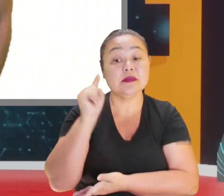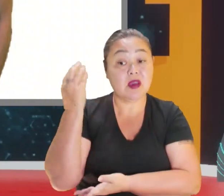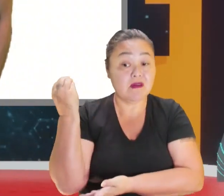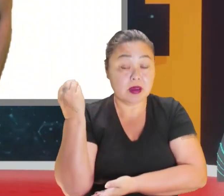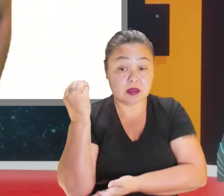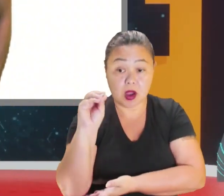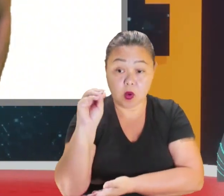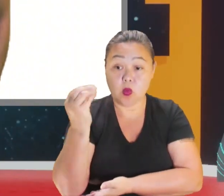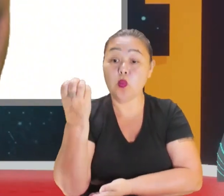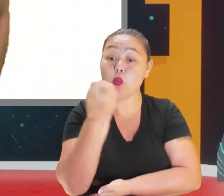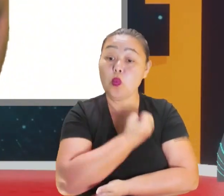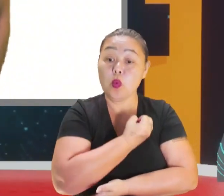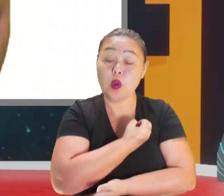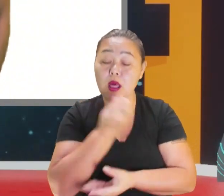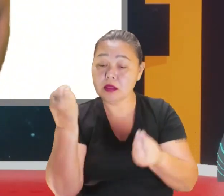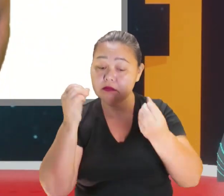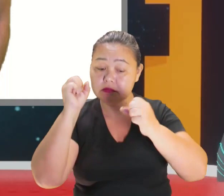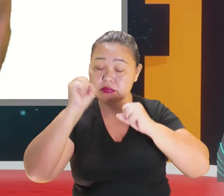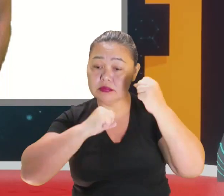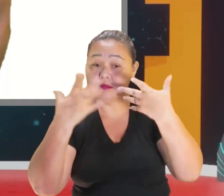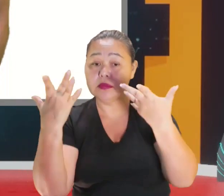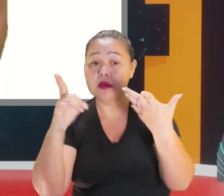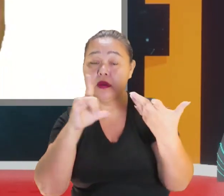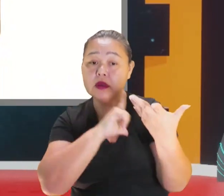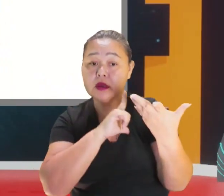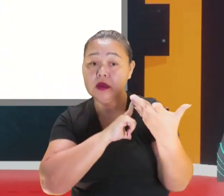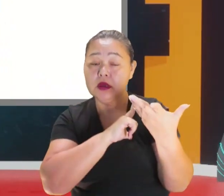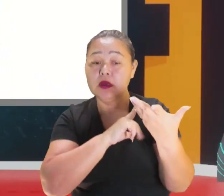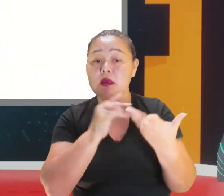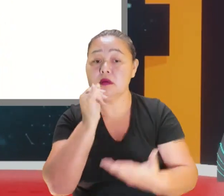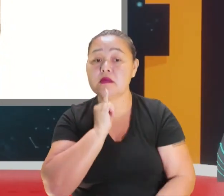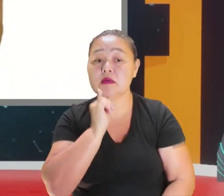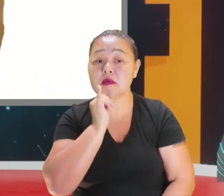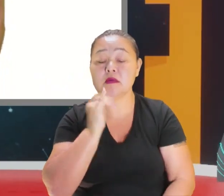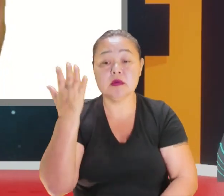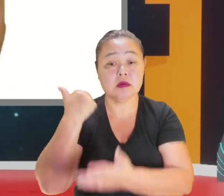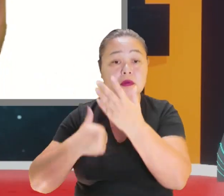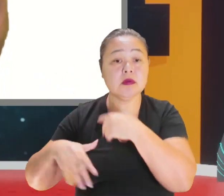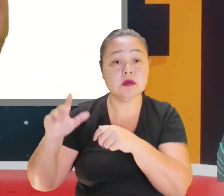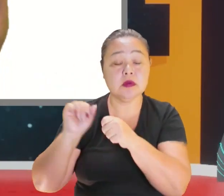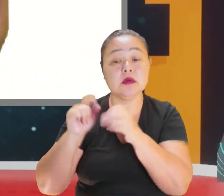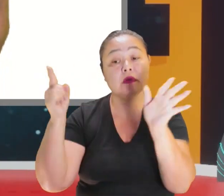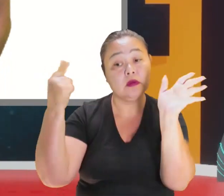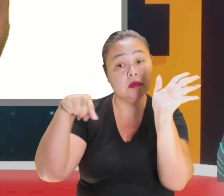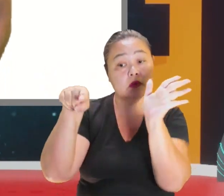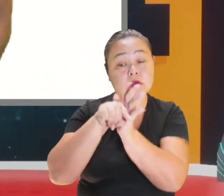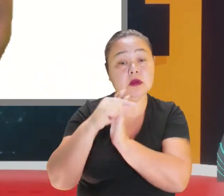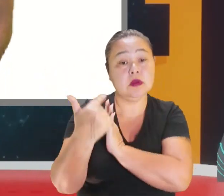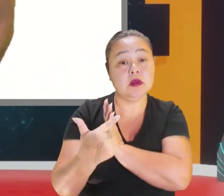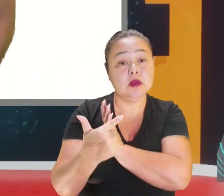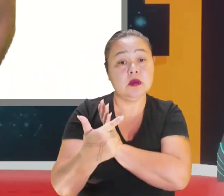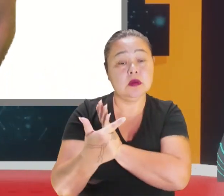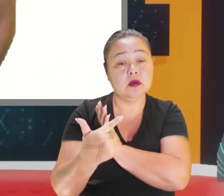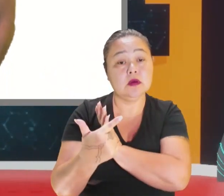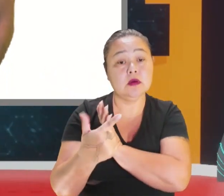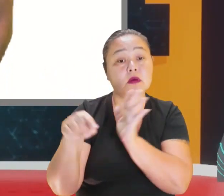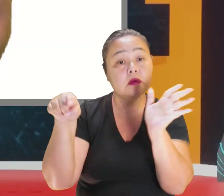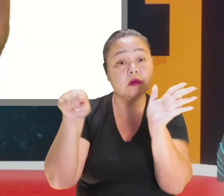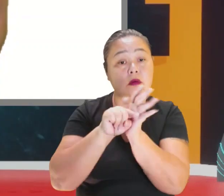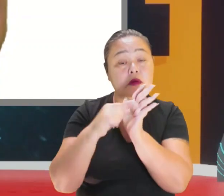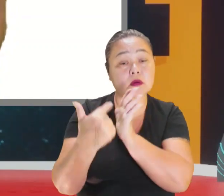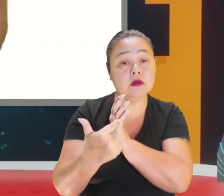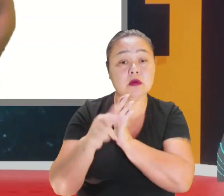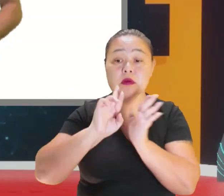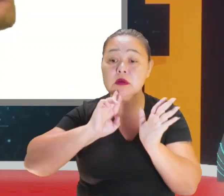lá dentro vai acontecer uma operação. Por exemplo, ali naquele exercício anterior entrou o -2. Aí, entrando o -2,